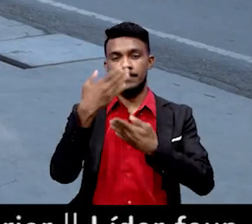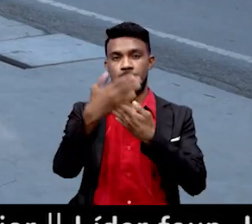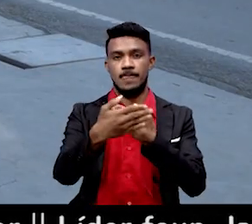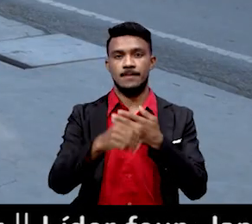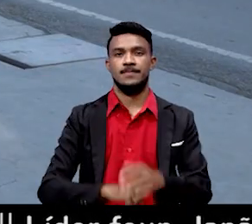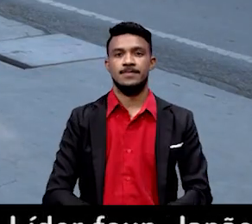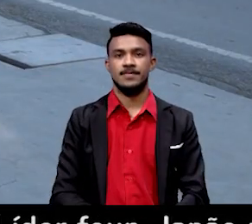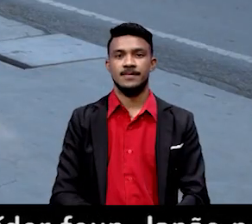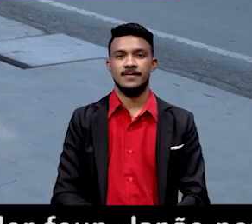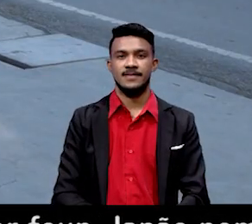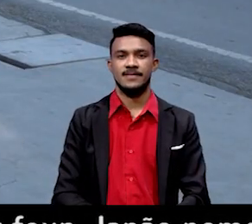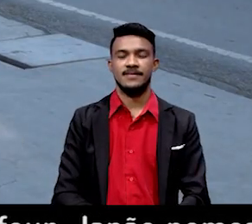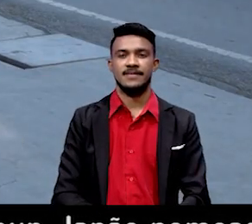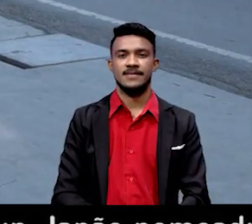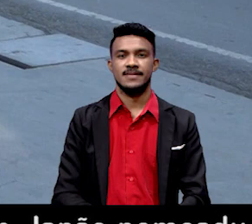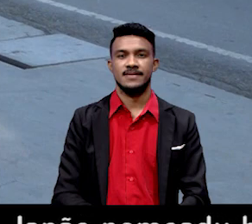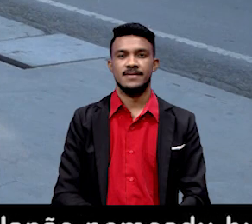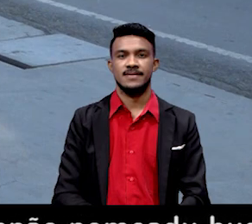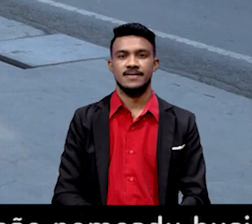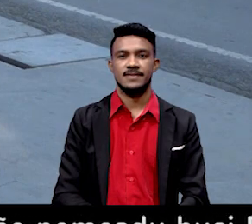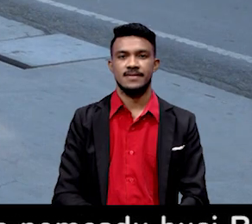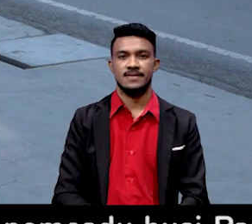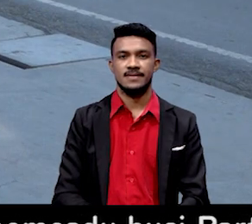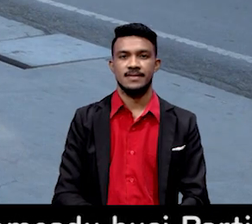Vanessa Cunha Alves, com a equipa cobertura de Amar.